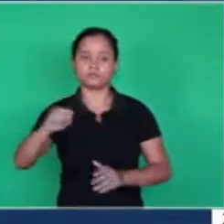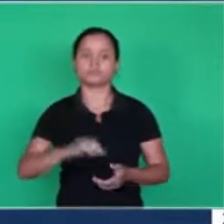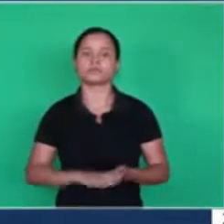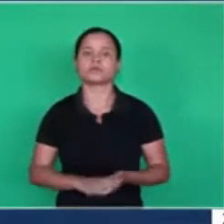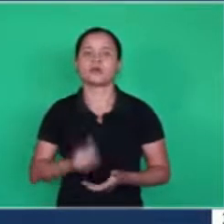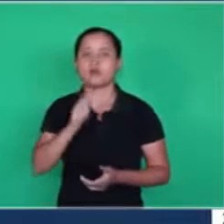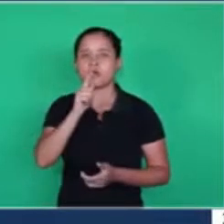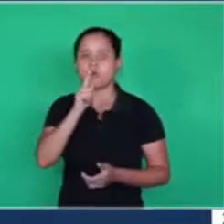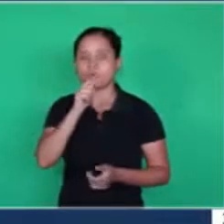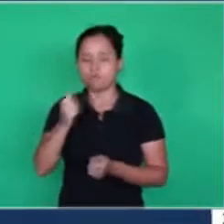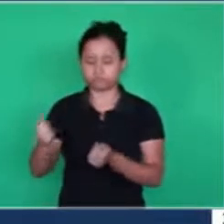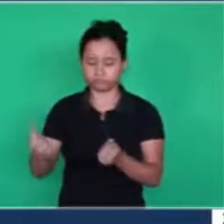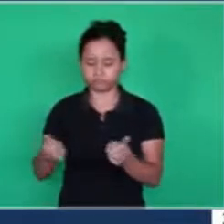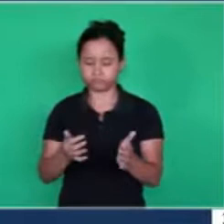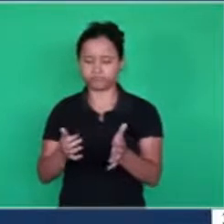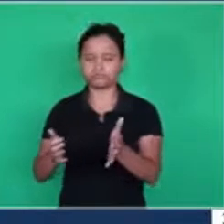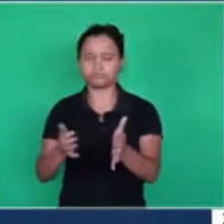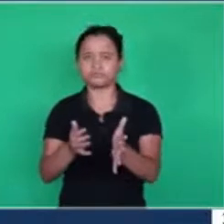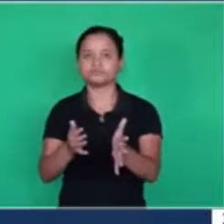viva